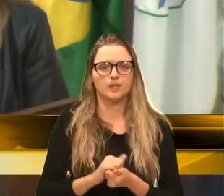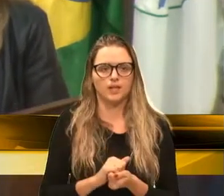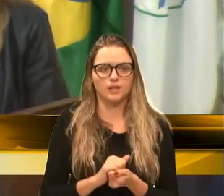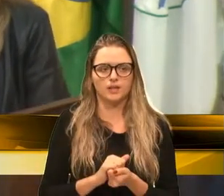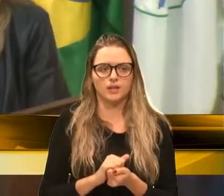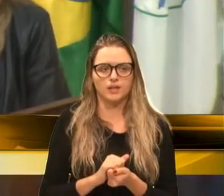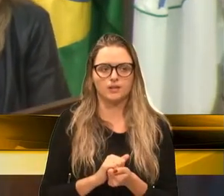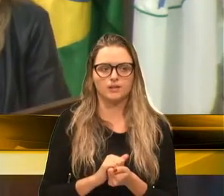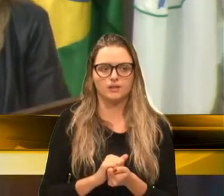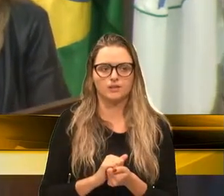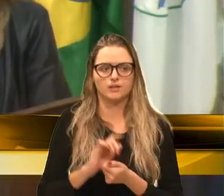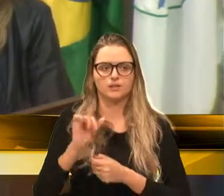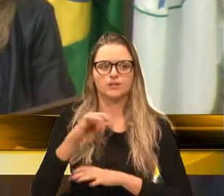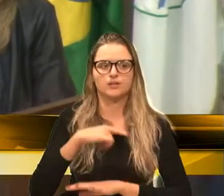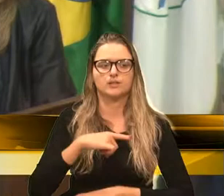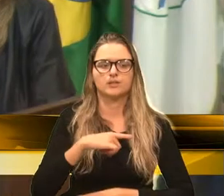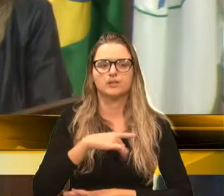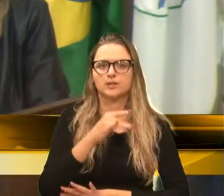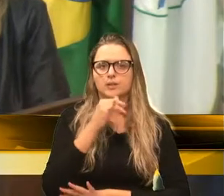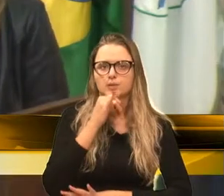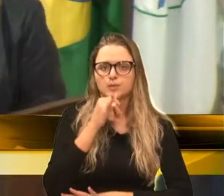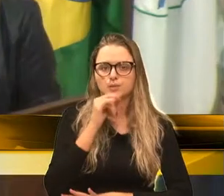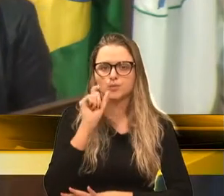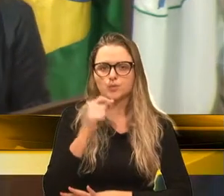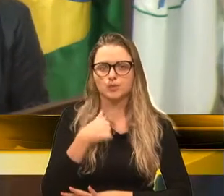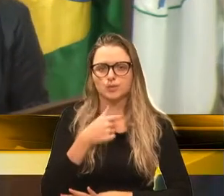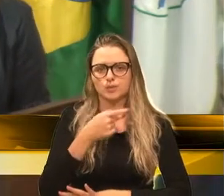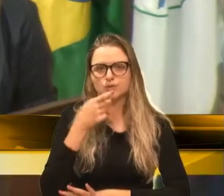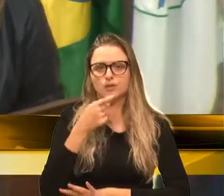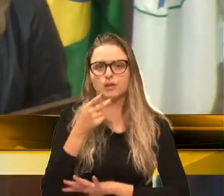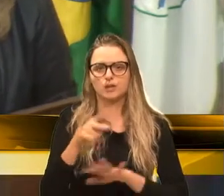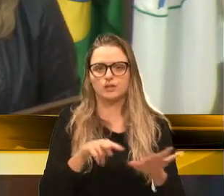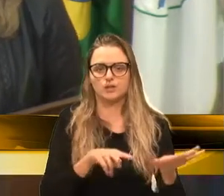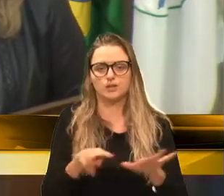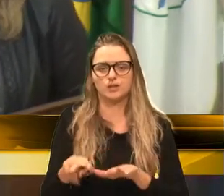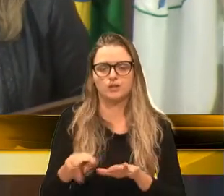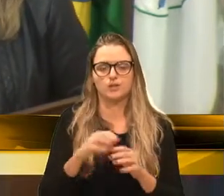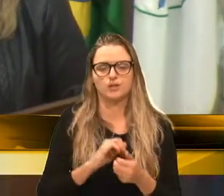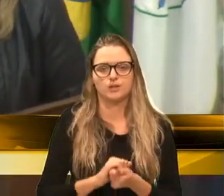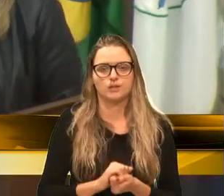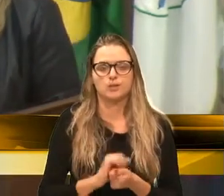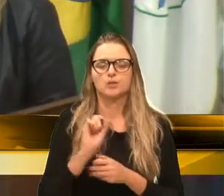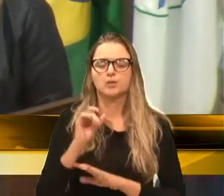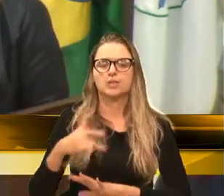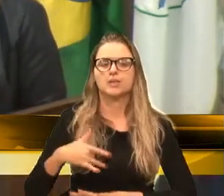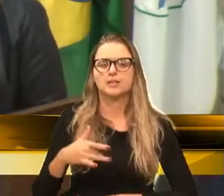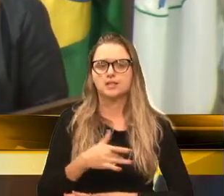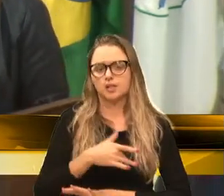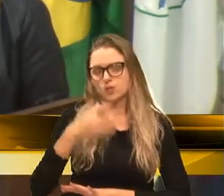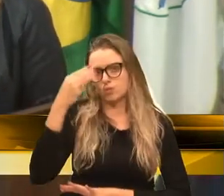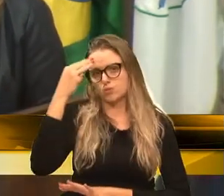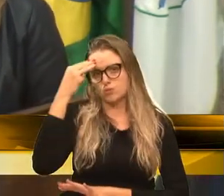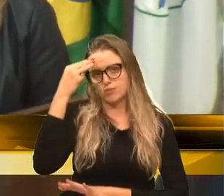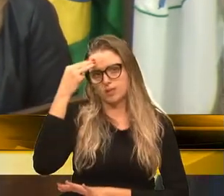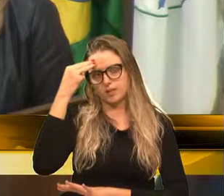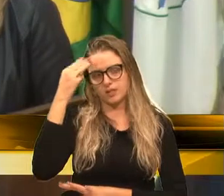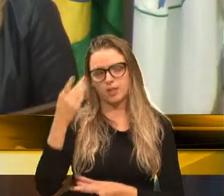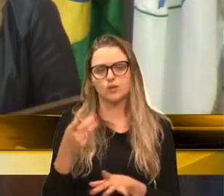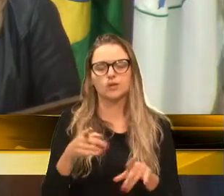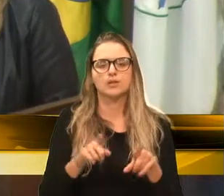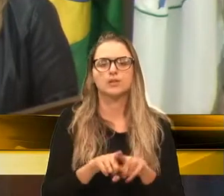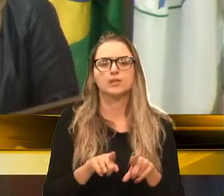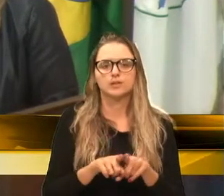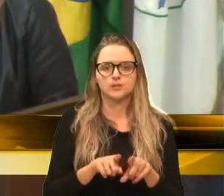já exemplos, né, além do que falei na semana passada, da saúde mental, né, das